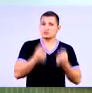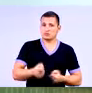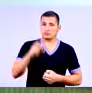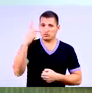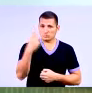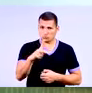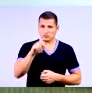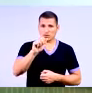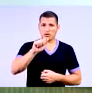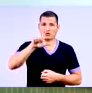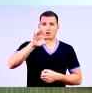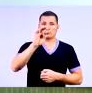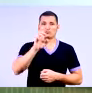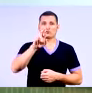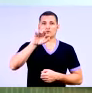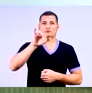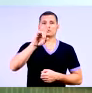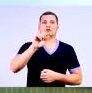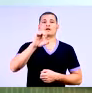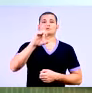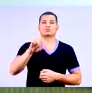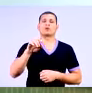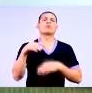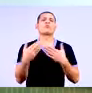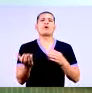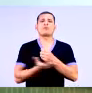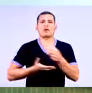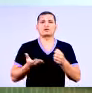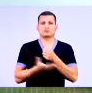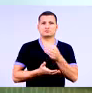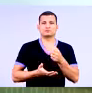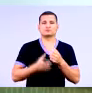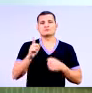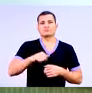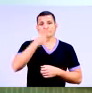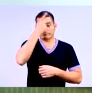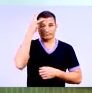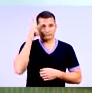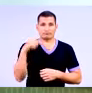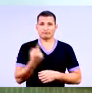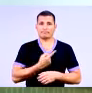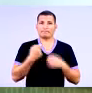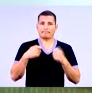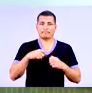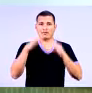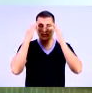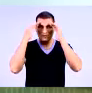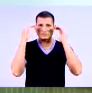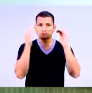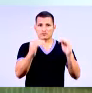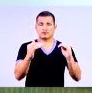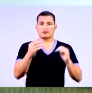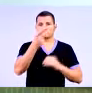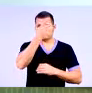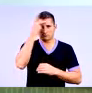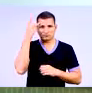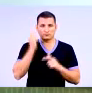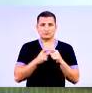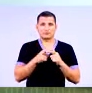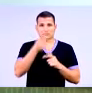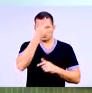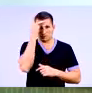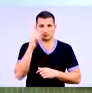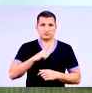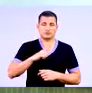né? E qual que é a base disso? A humanidade. Nós só temos que respeitar os seres humanos, porque os seres humanos têm os seus